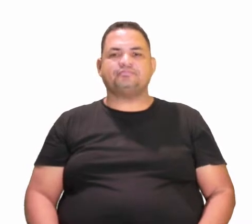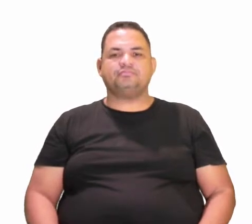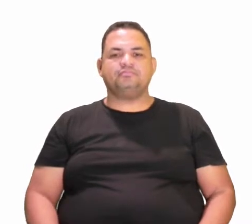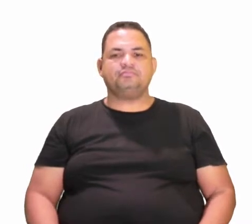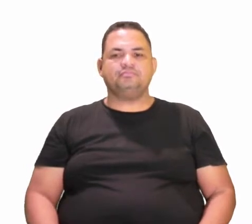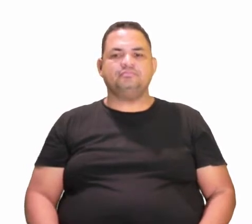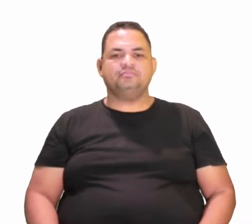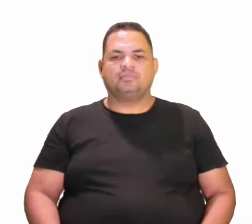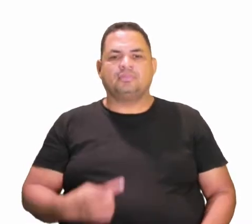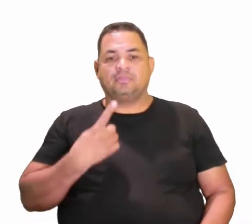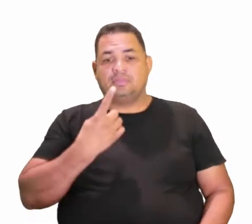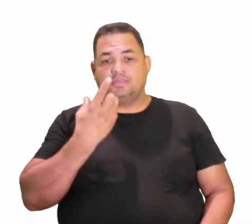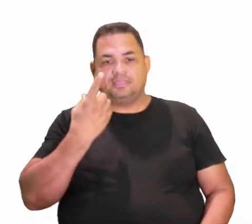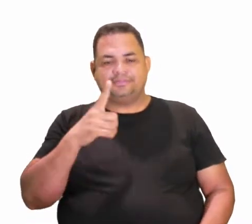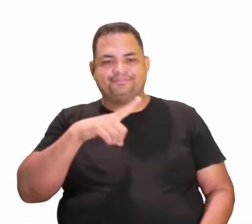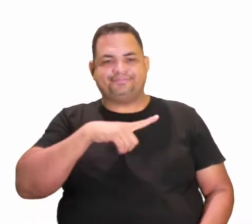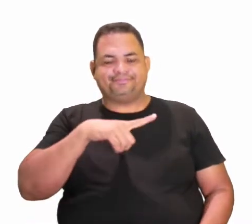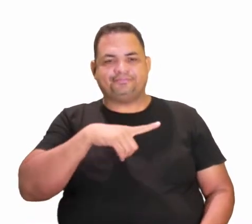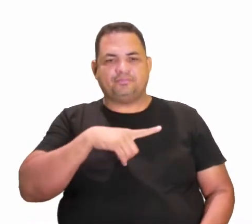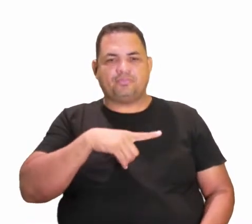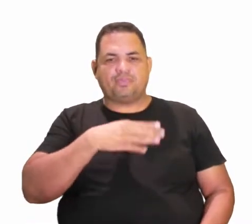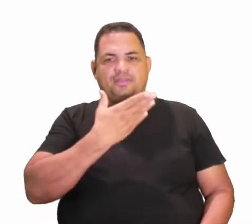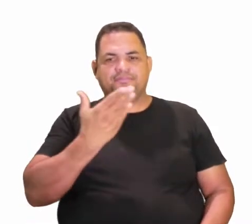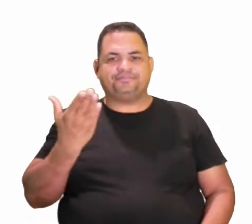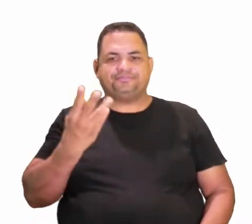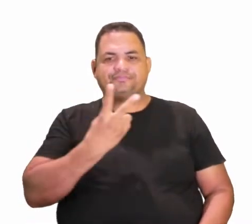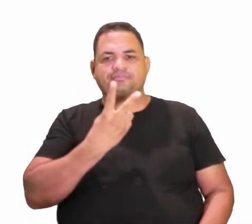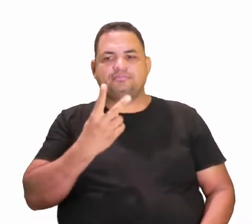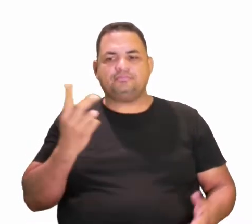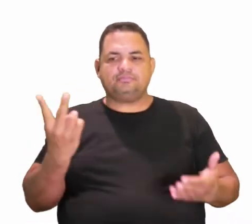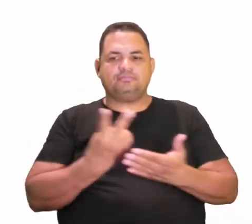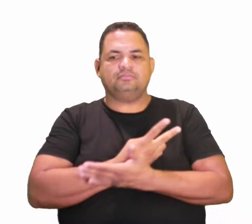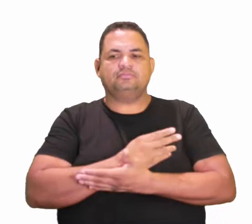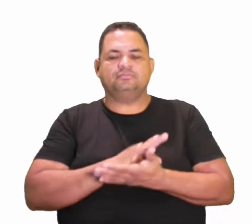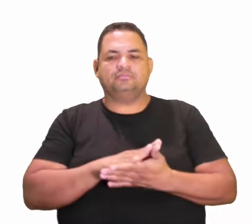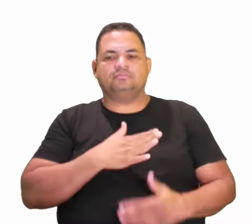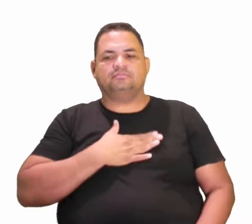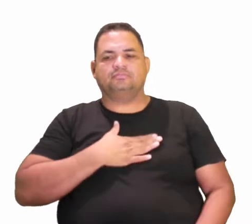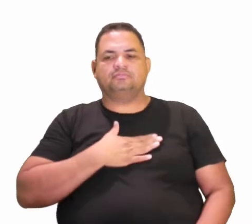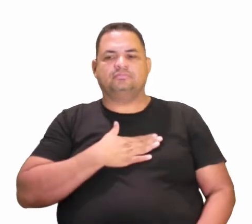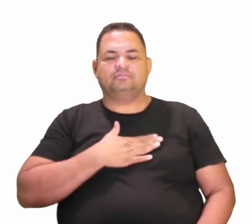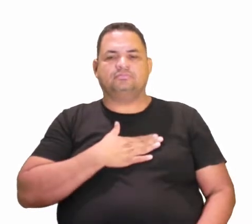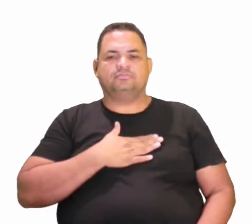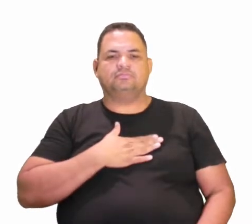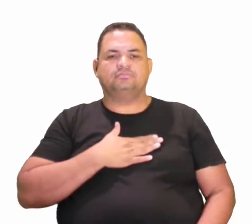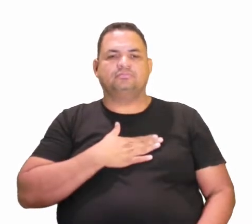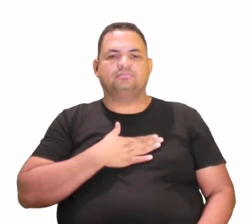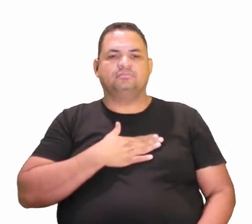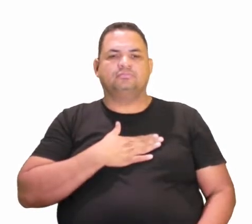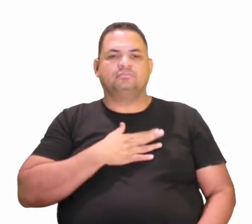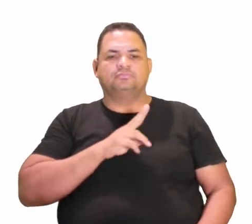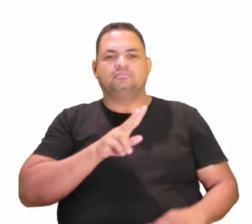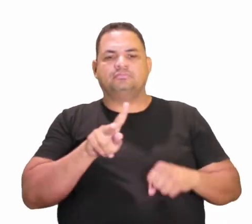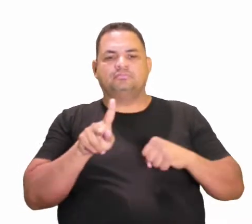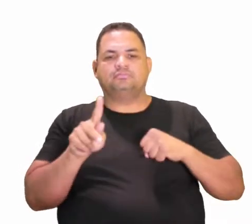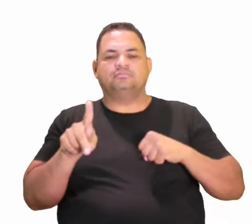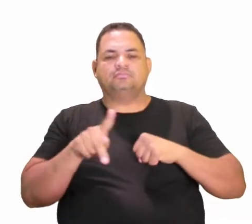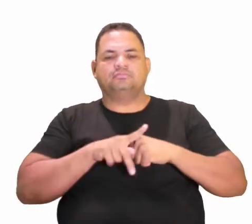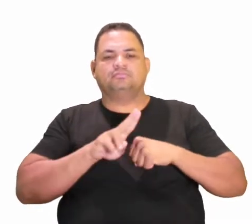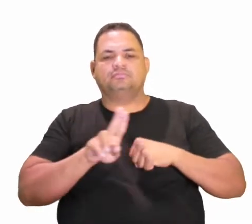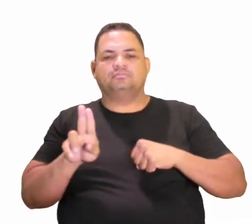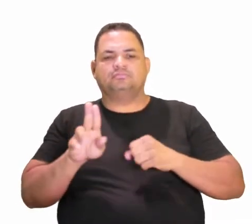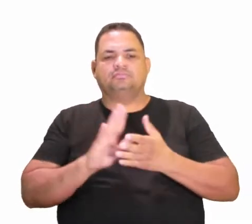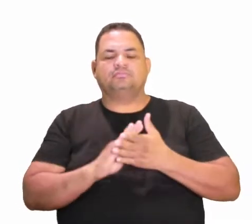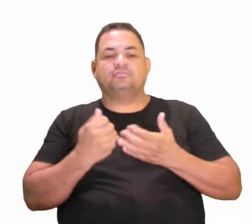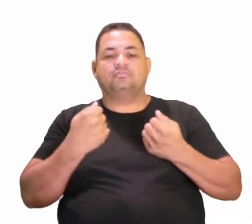que vai ter o quê? Temos estas duas situações com o meu pronome demonstrativo. Você